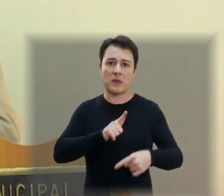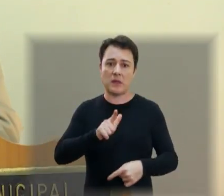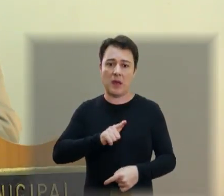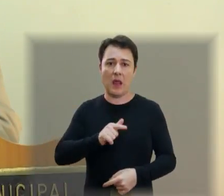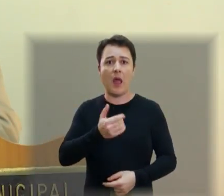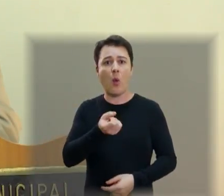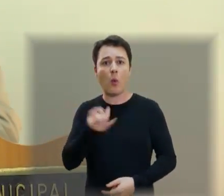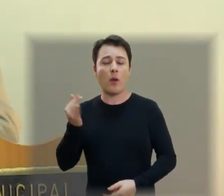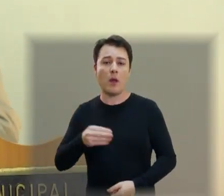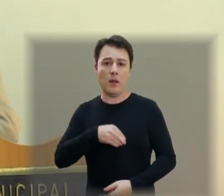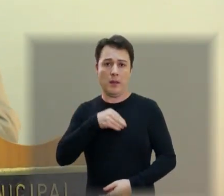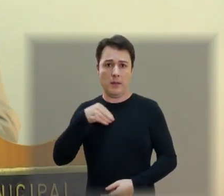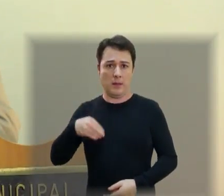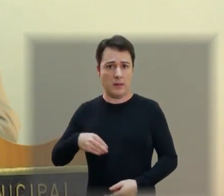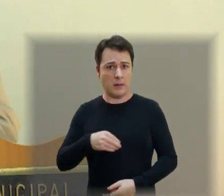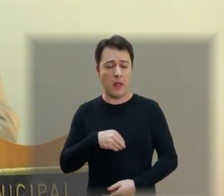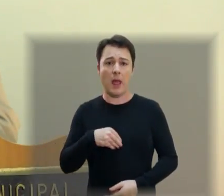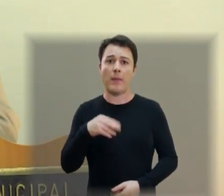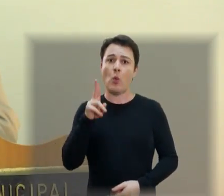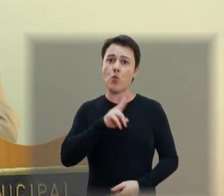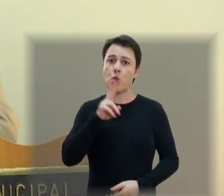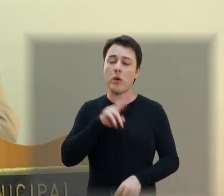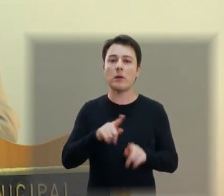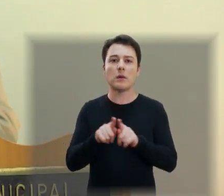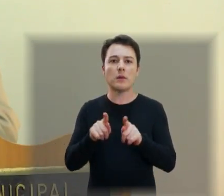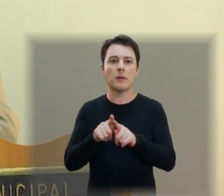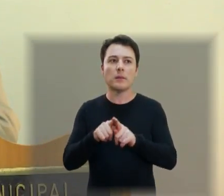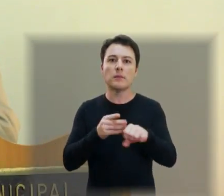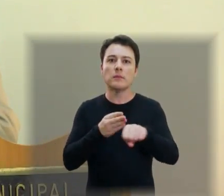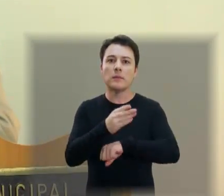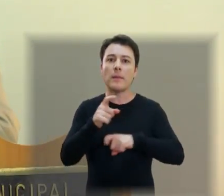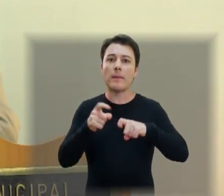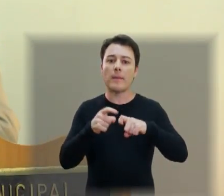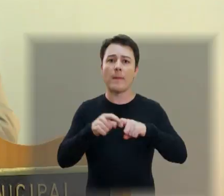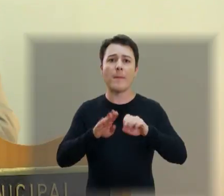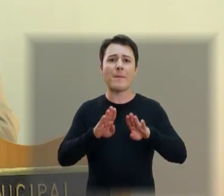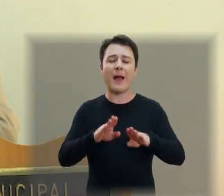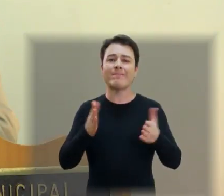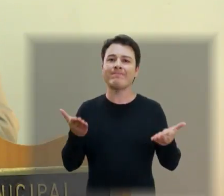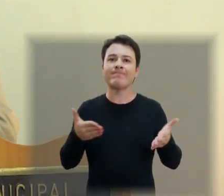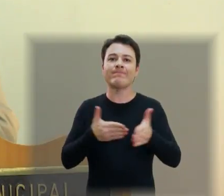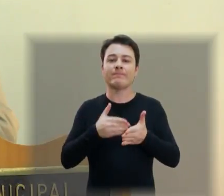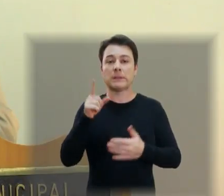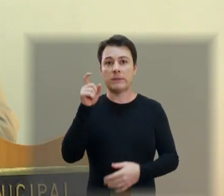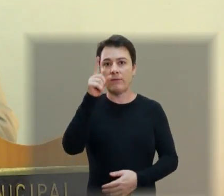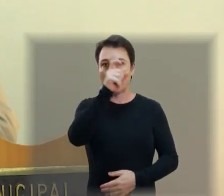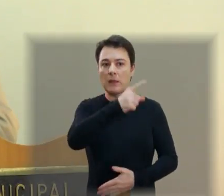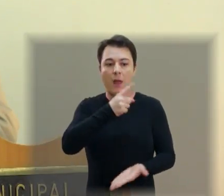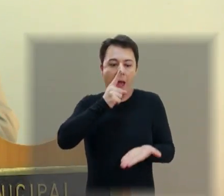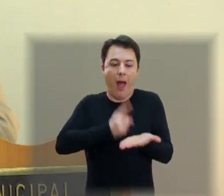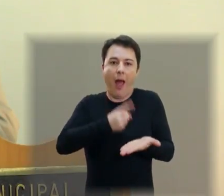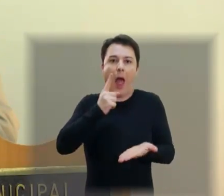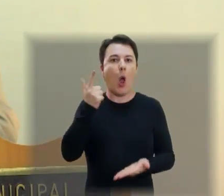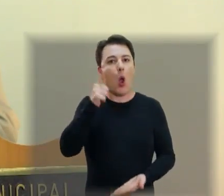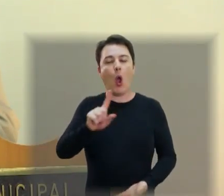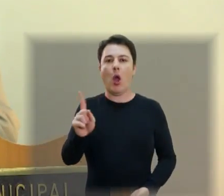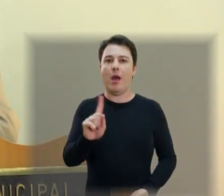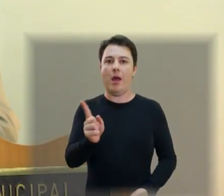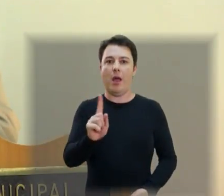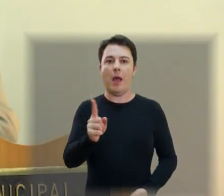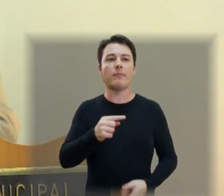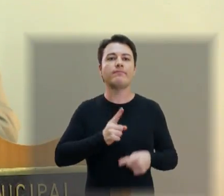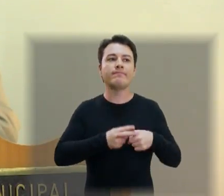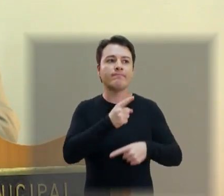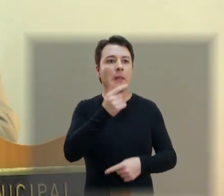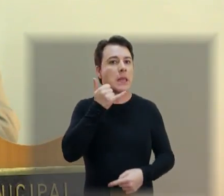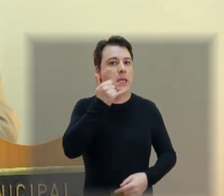complexidade e consultas emergenciais que têm que ser feitas, e está tendo dificuldade de agendamento. Ligam